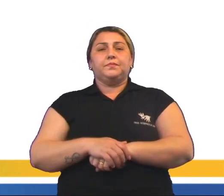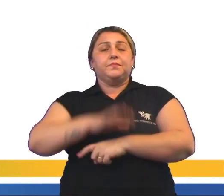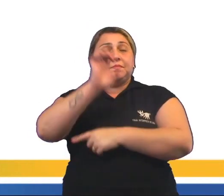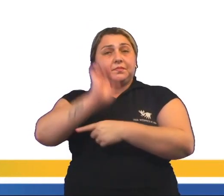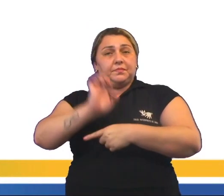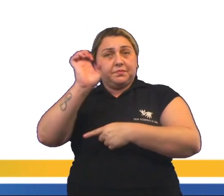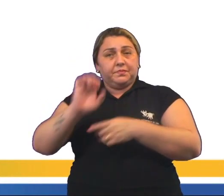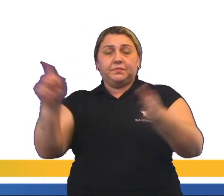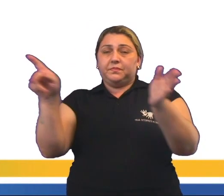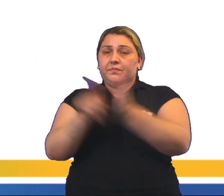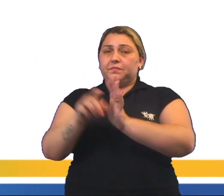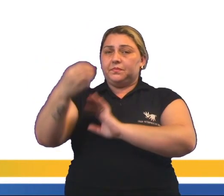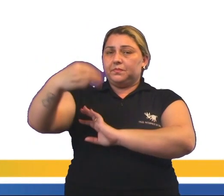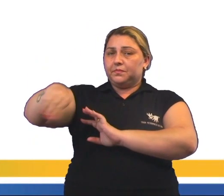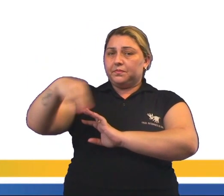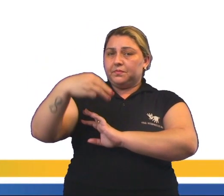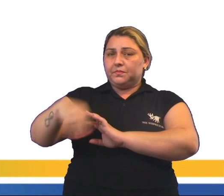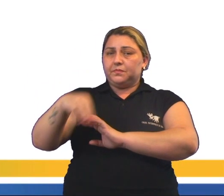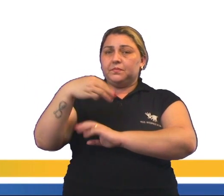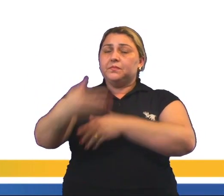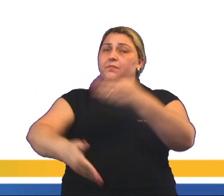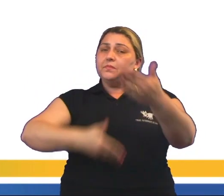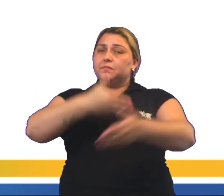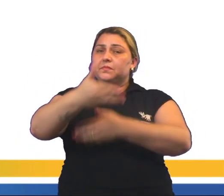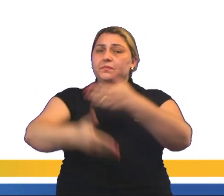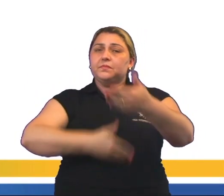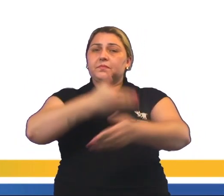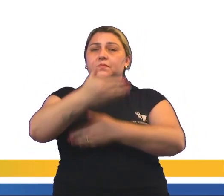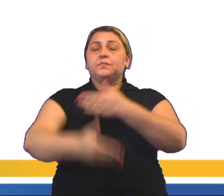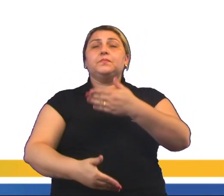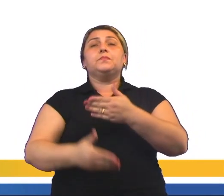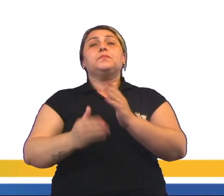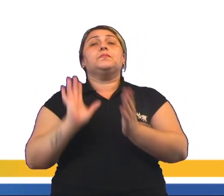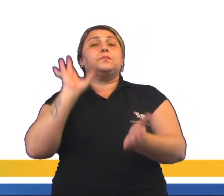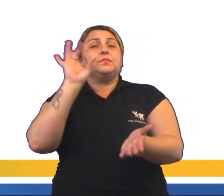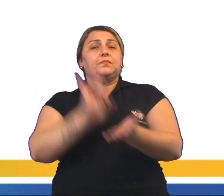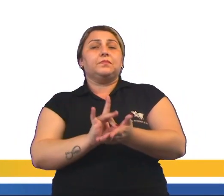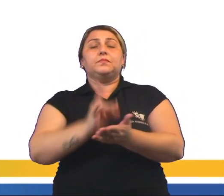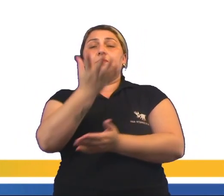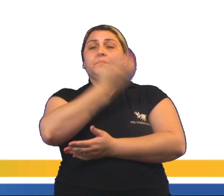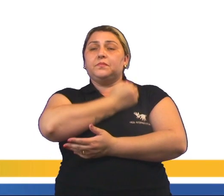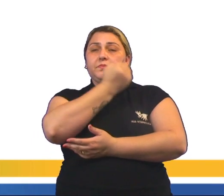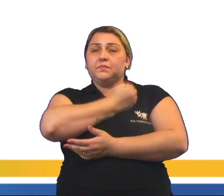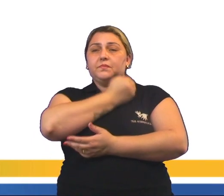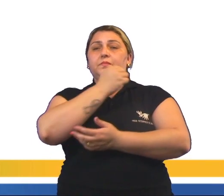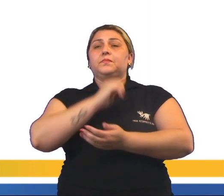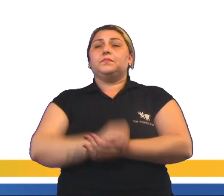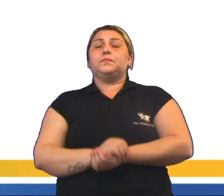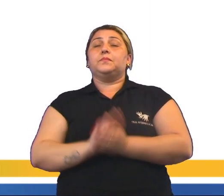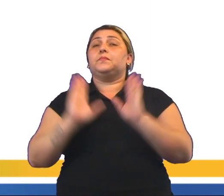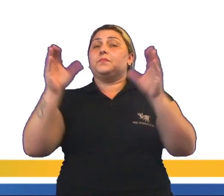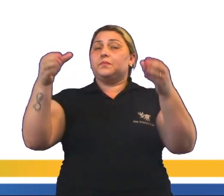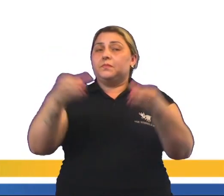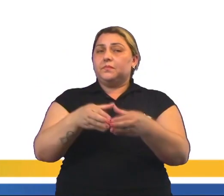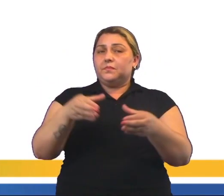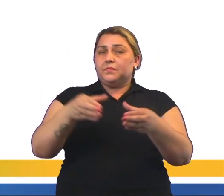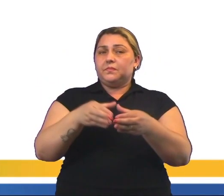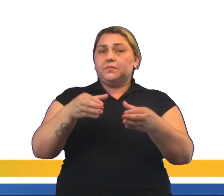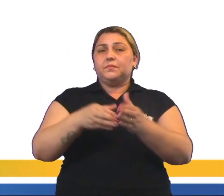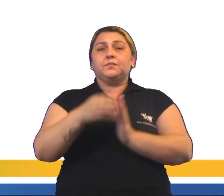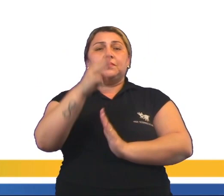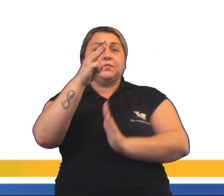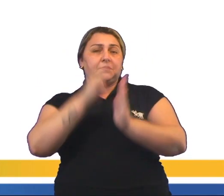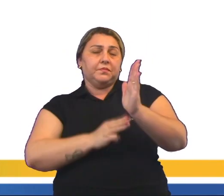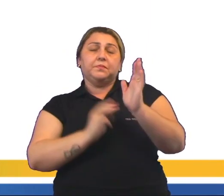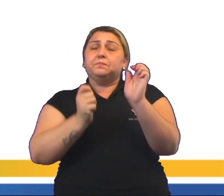Então olha aí, a estatística é um campo da matemática que relaciona fatos e números, em que há